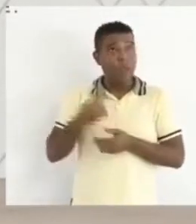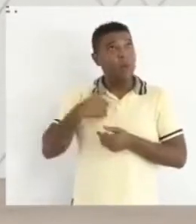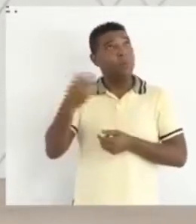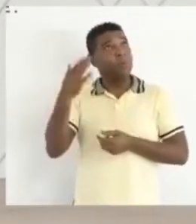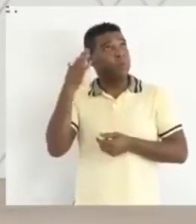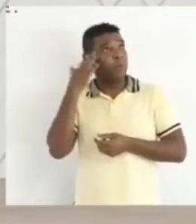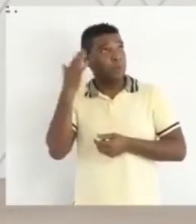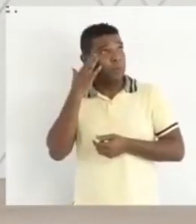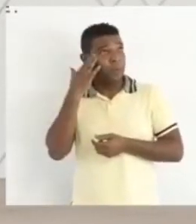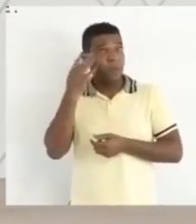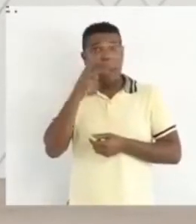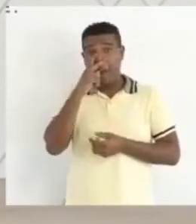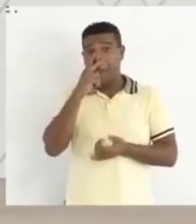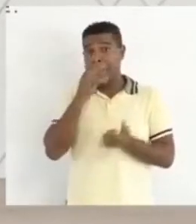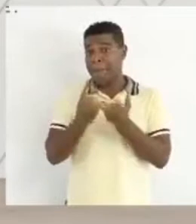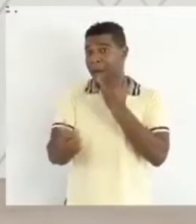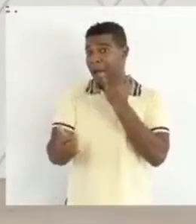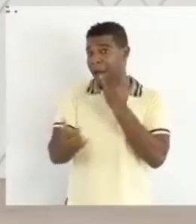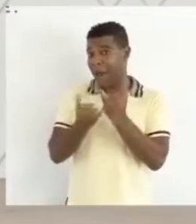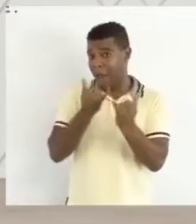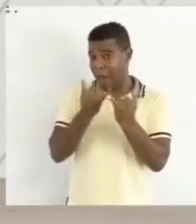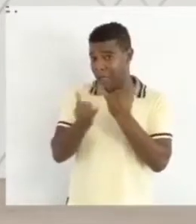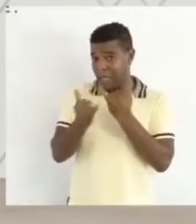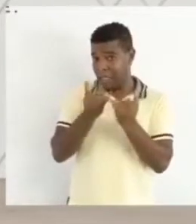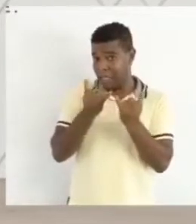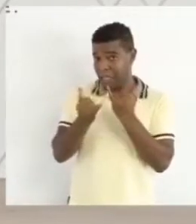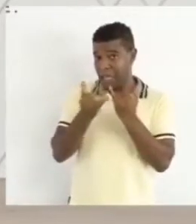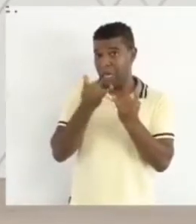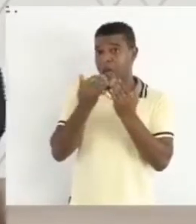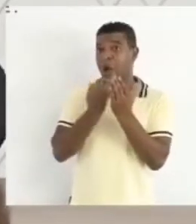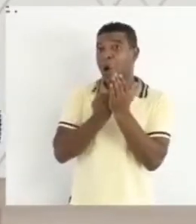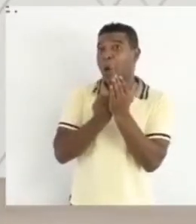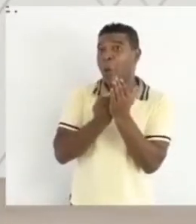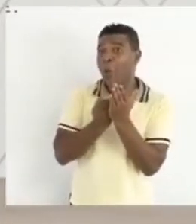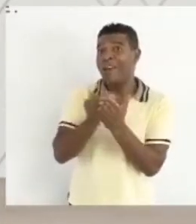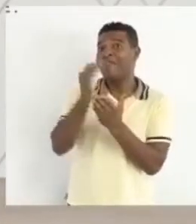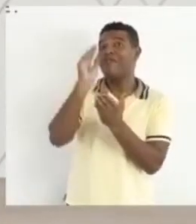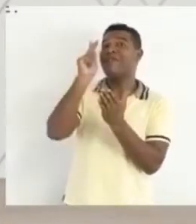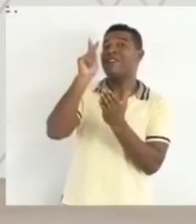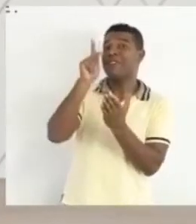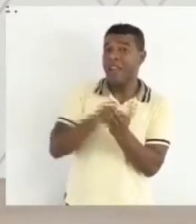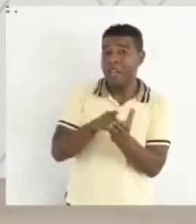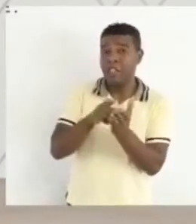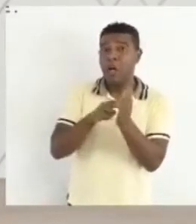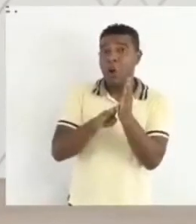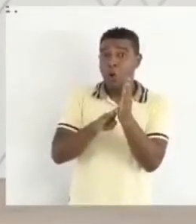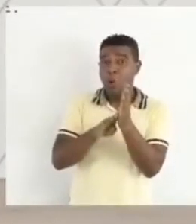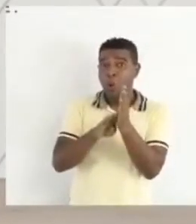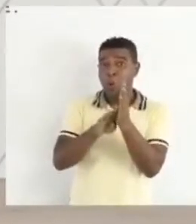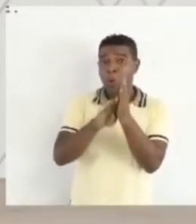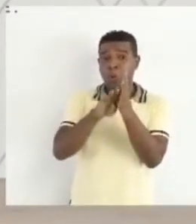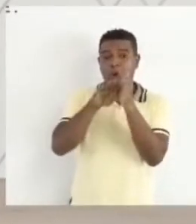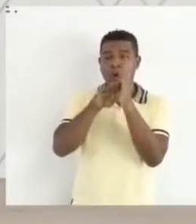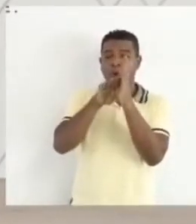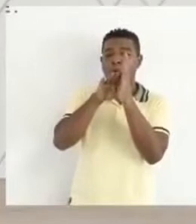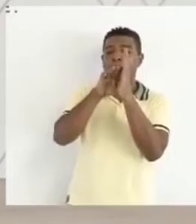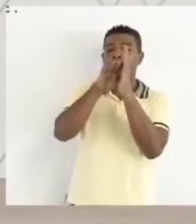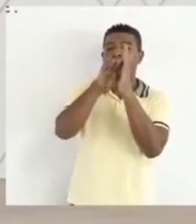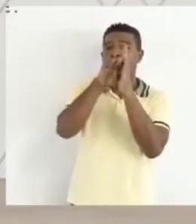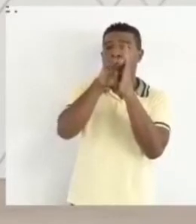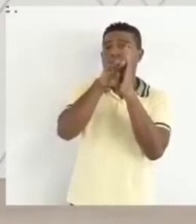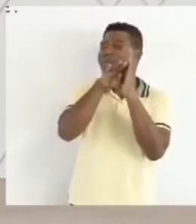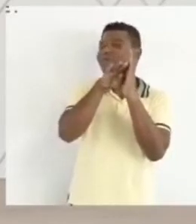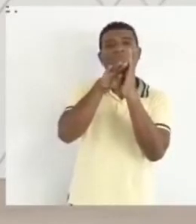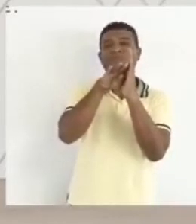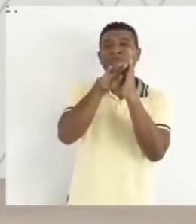pode sugerir o início da interrupção realmente daquele crescimento que nós vimos observando no